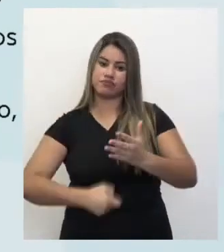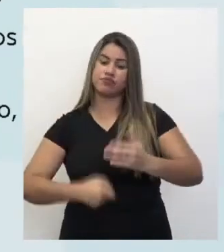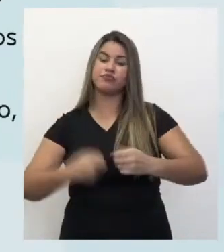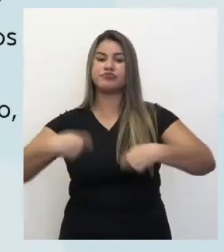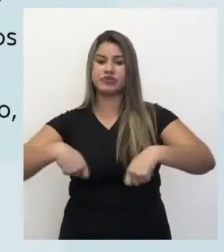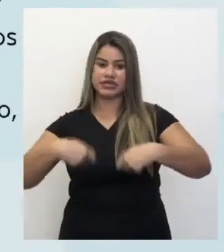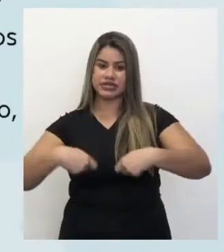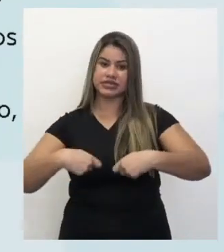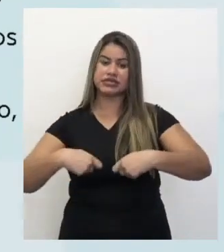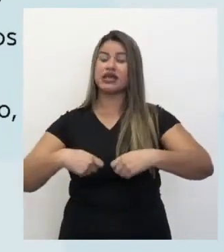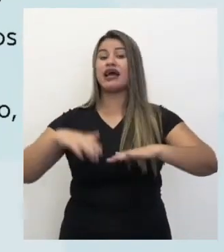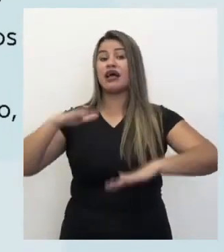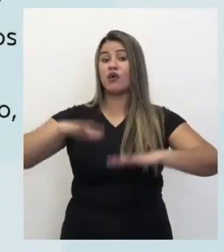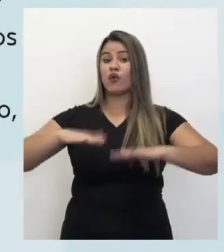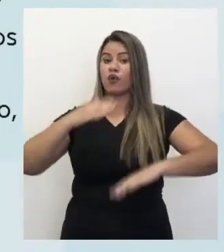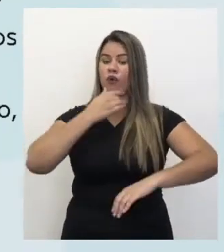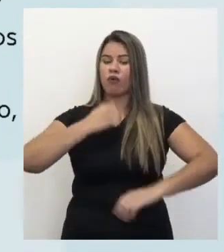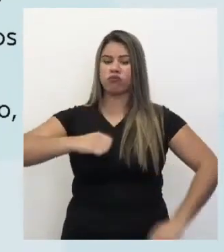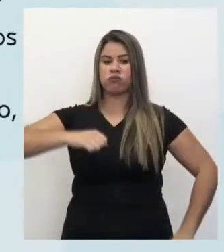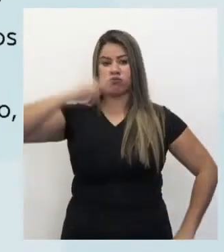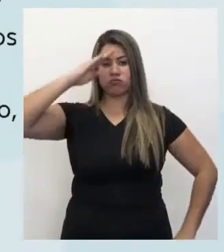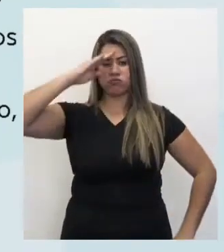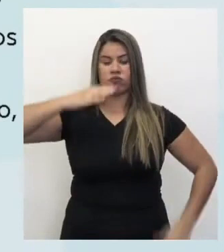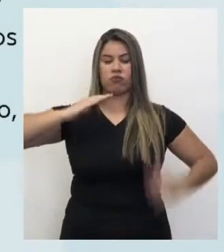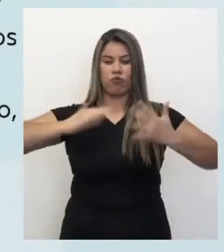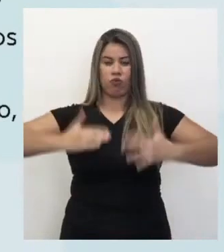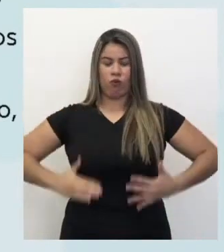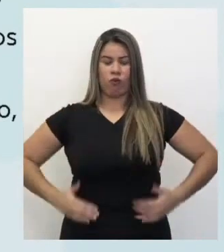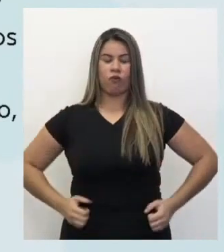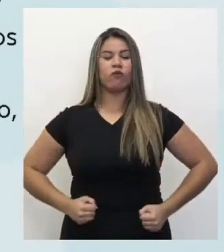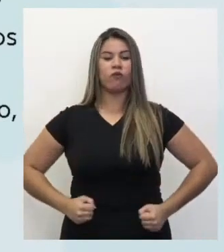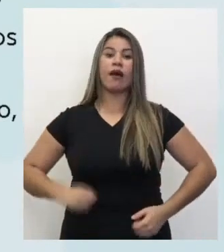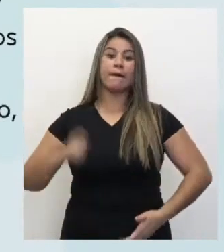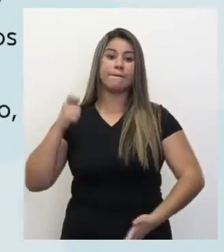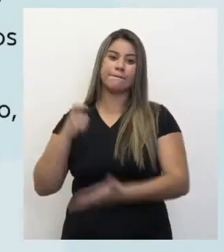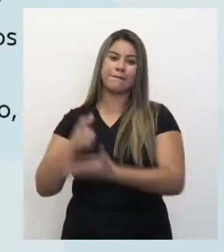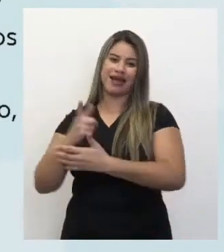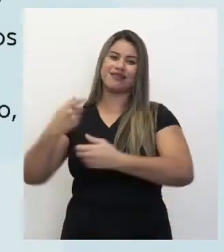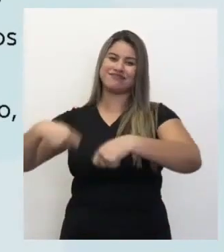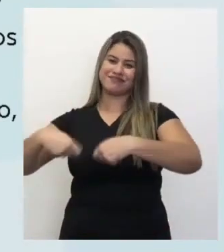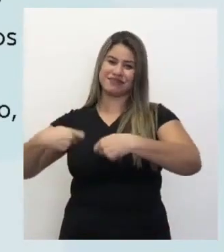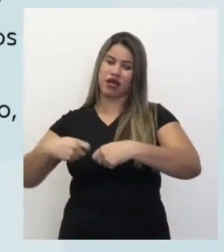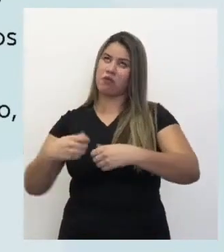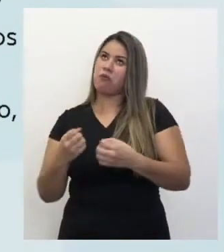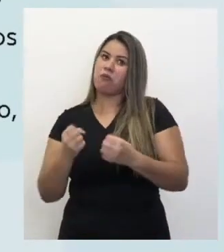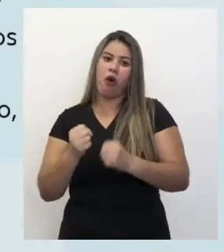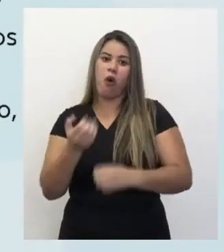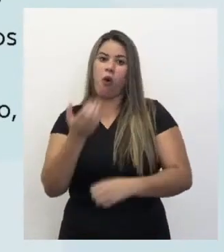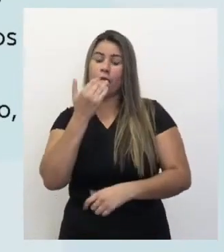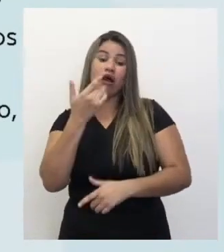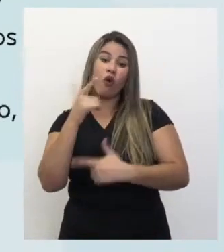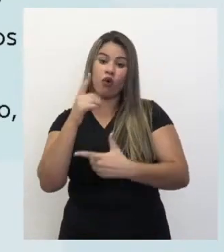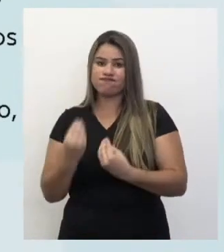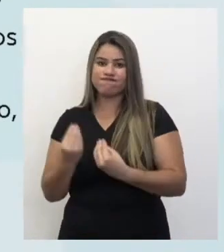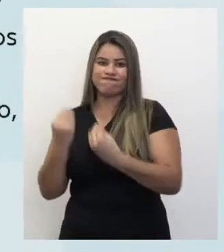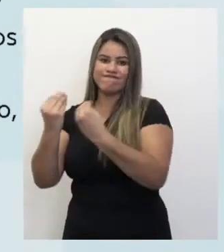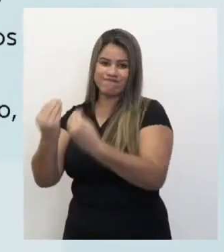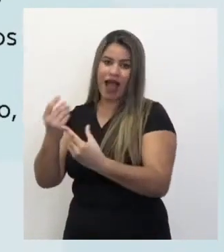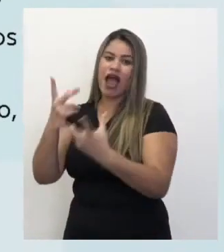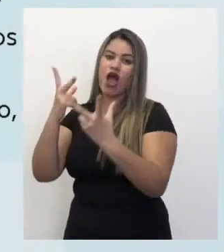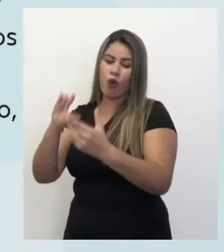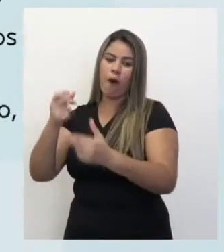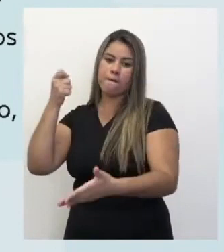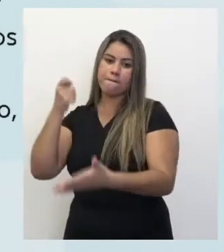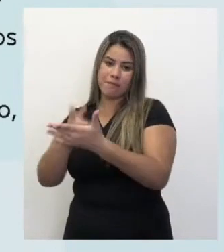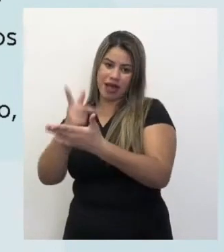vai ter um cavaleiro ali no caminho do moinho e pague a taxa, que você vai pagar em forma de trigo ou de algum alimento, né? Vai utilizar